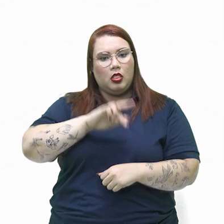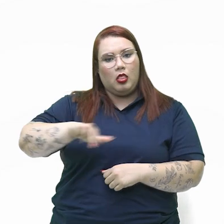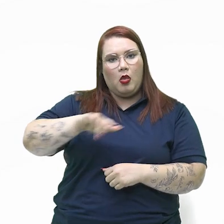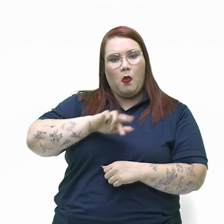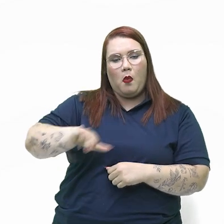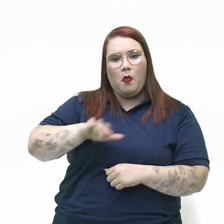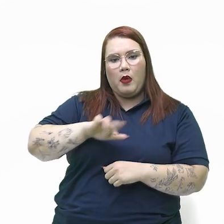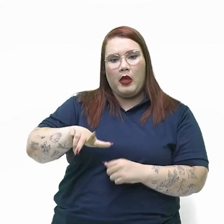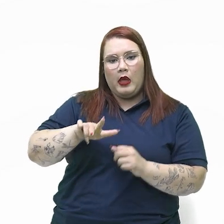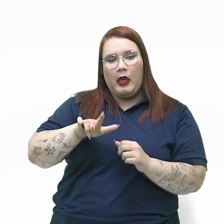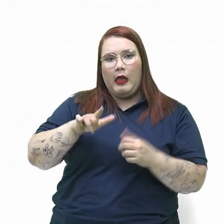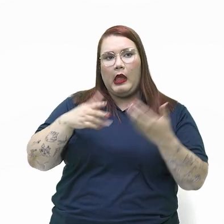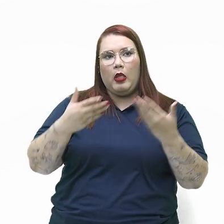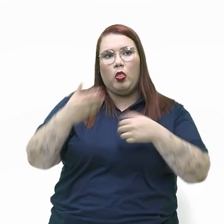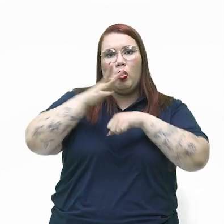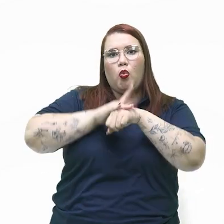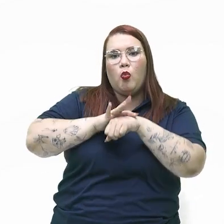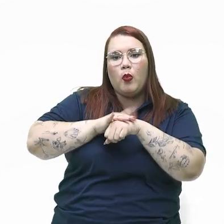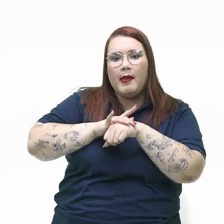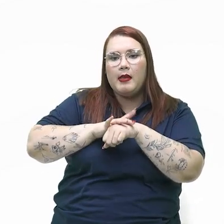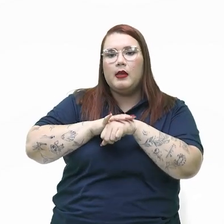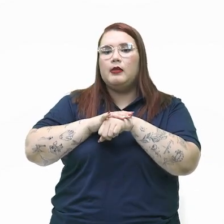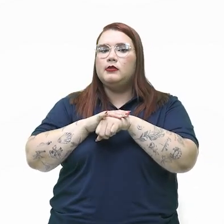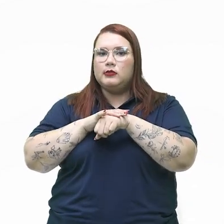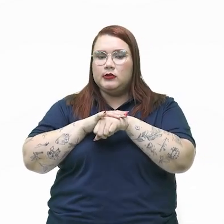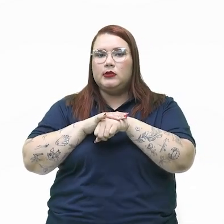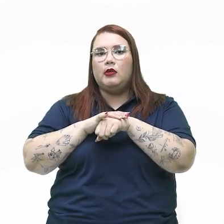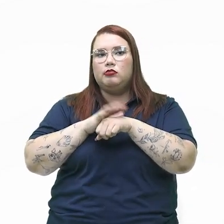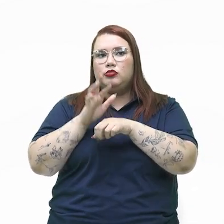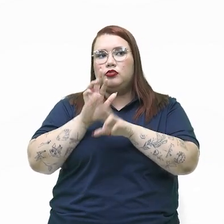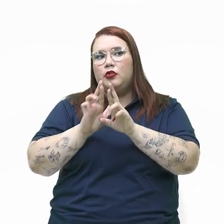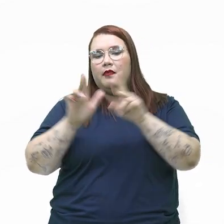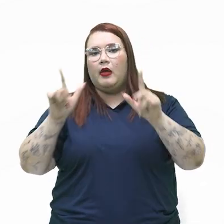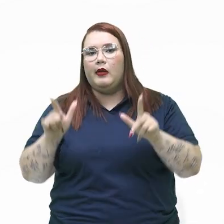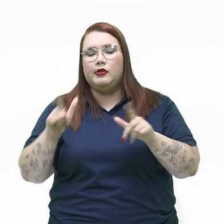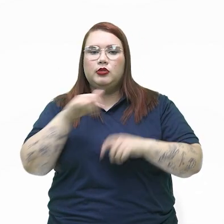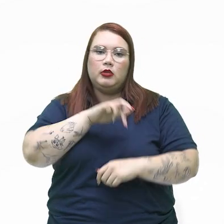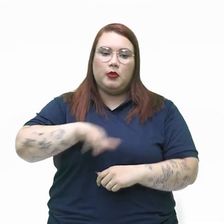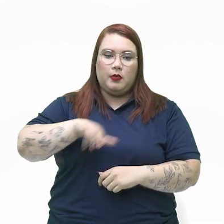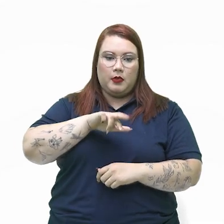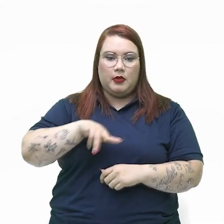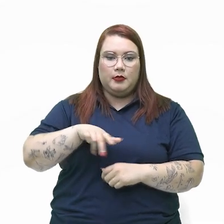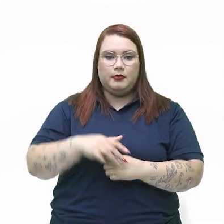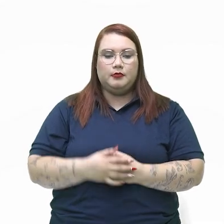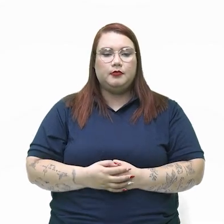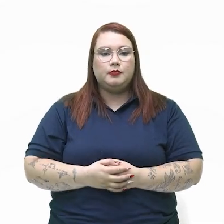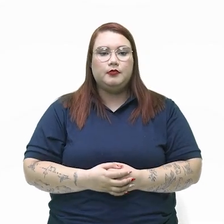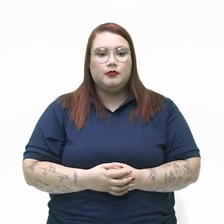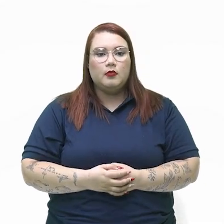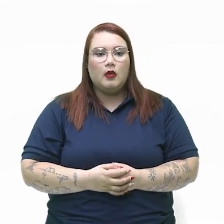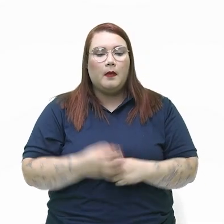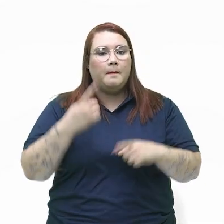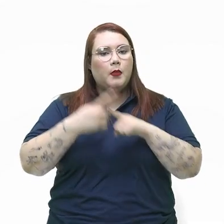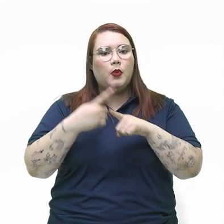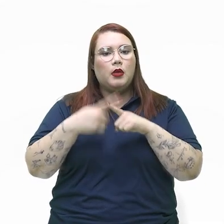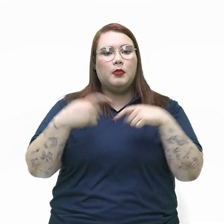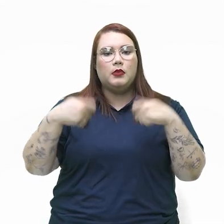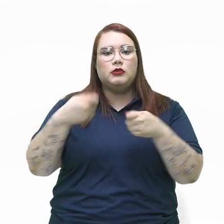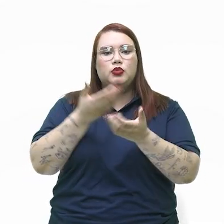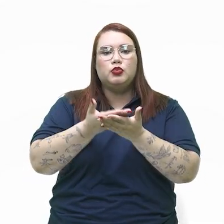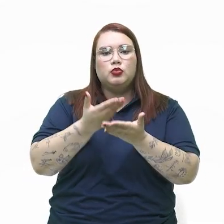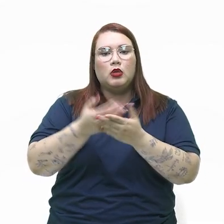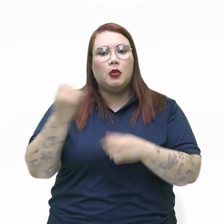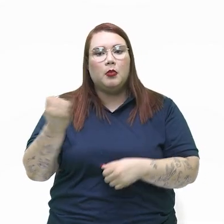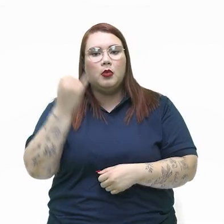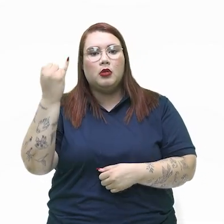são consideradas anormais, outras, né, e não causam doenças. Por que estudar o cariótipo é importante?